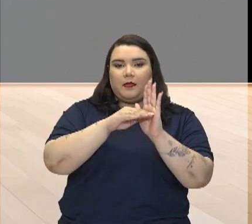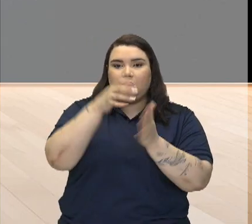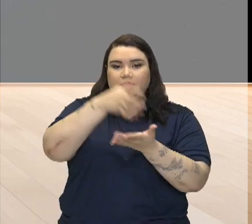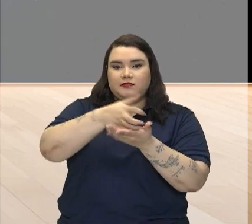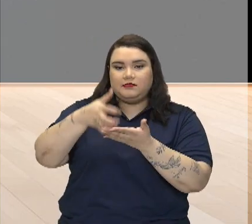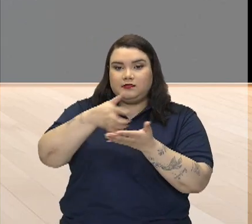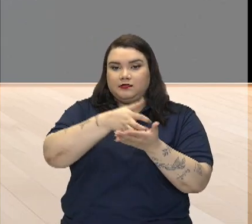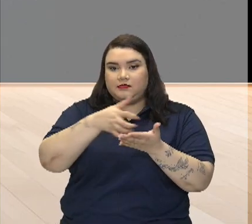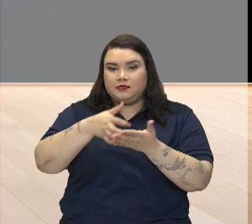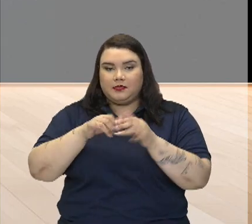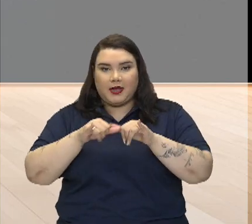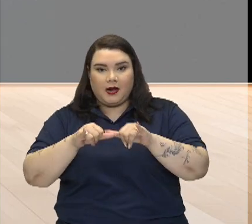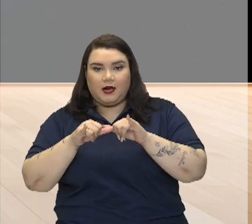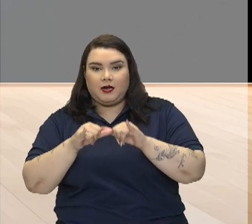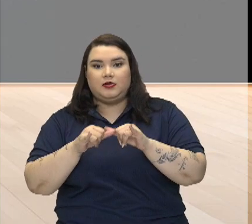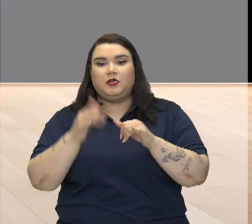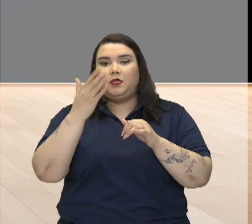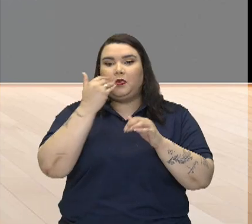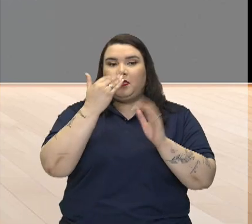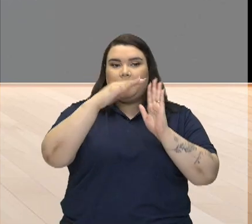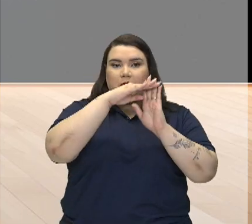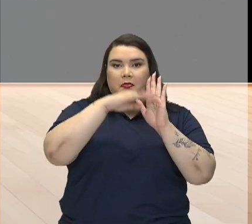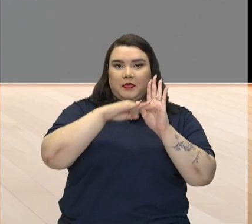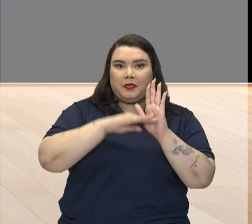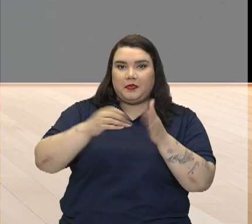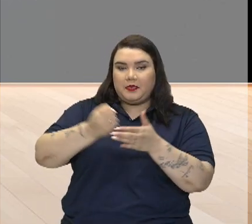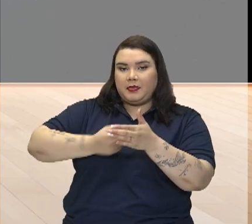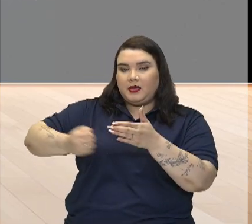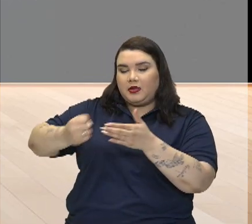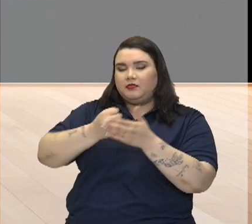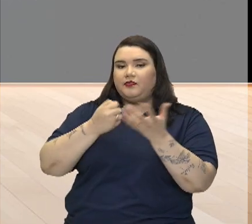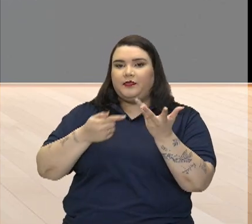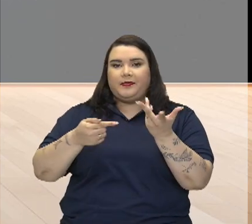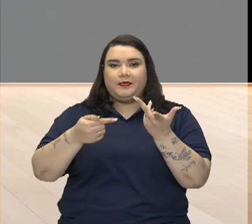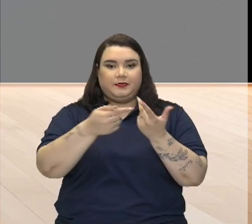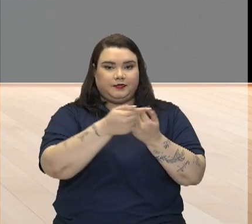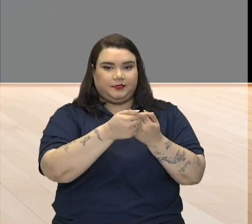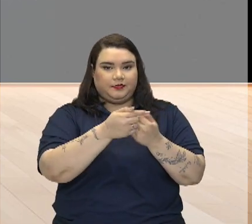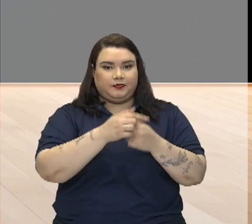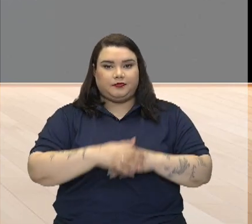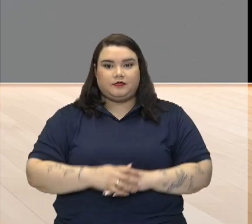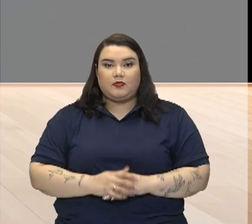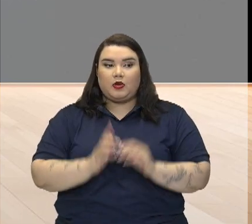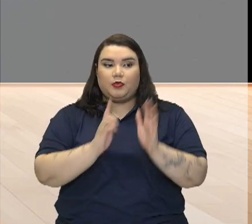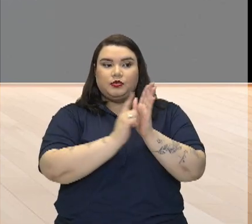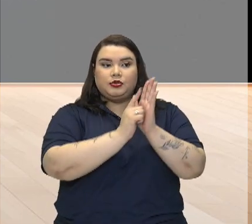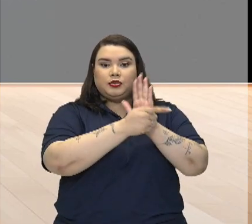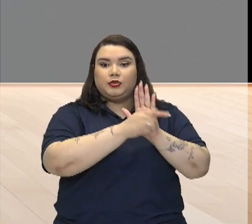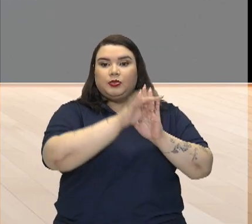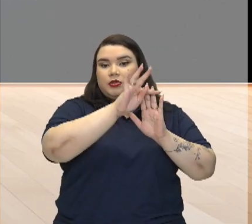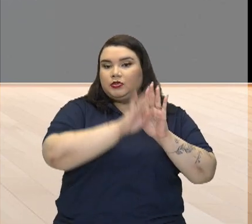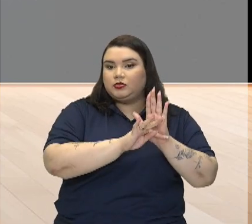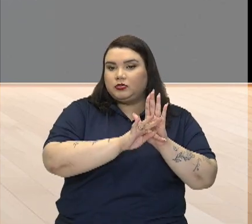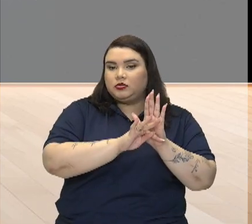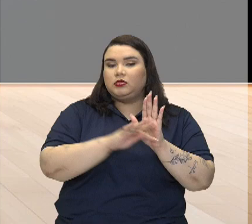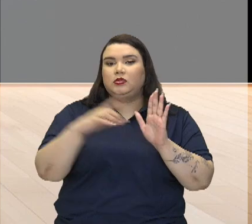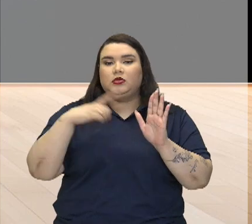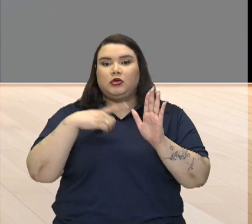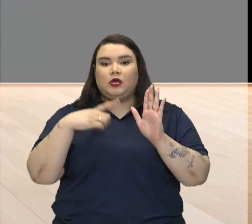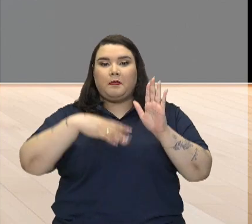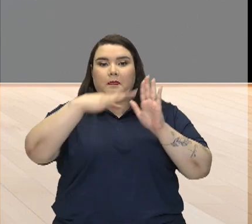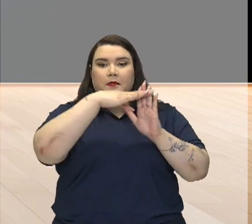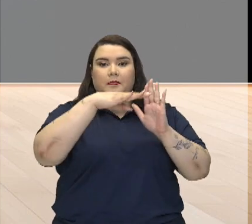compras, receitas e outros mais, né? Os gêneros textuais são